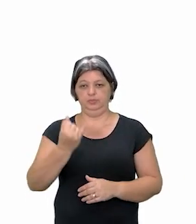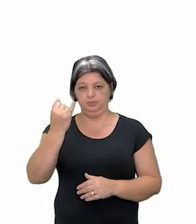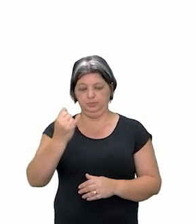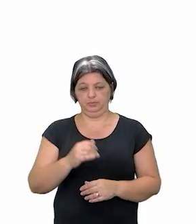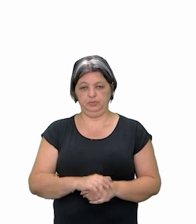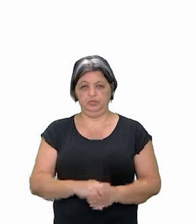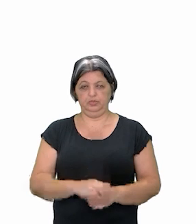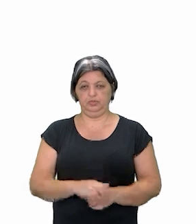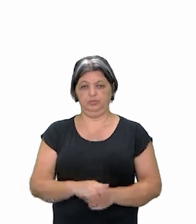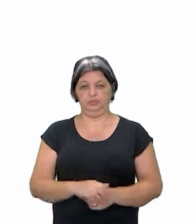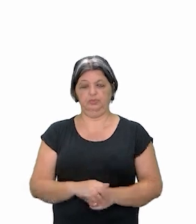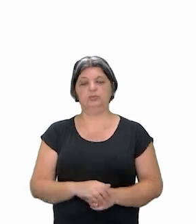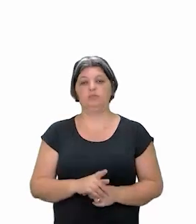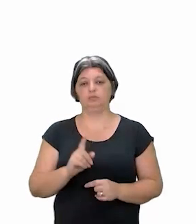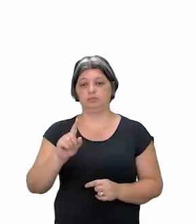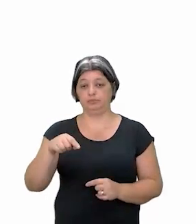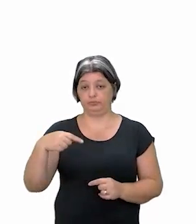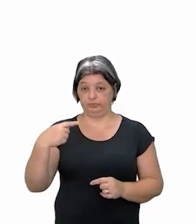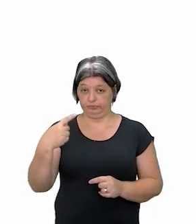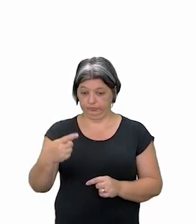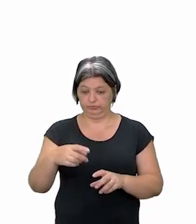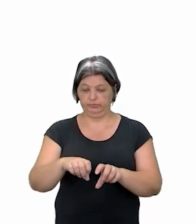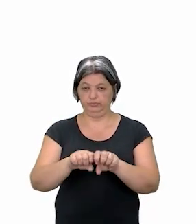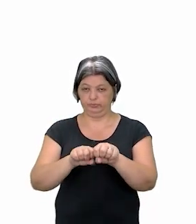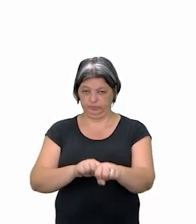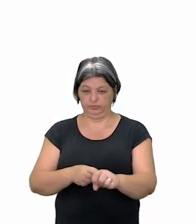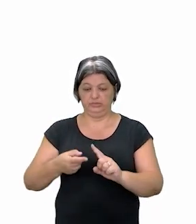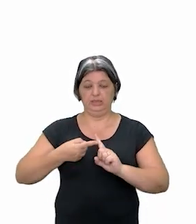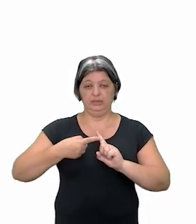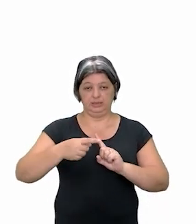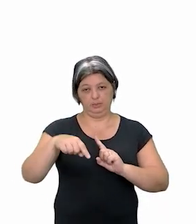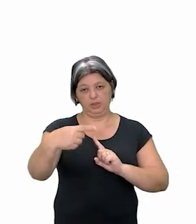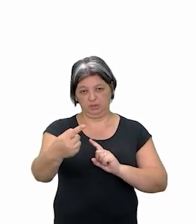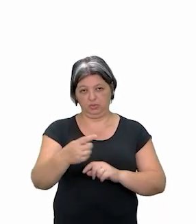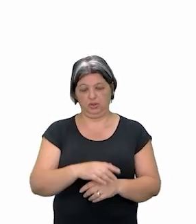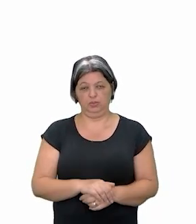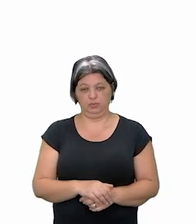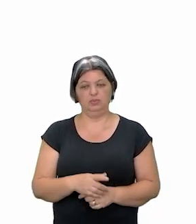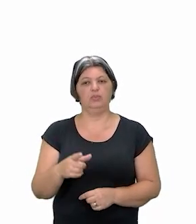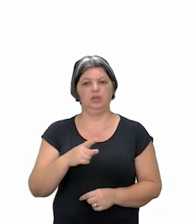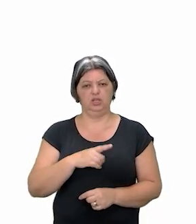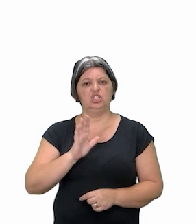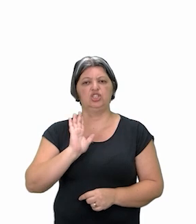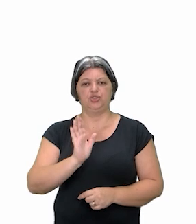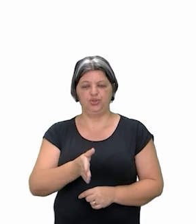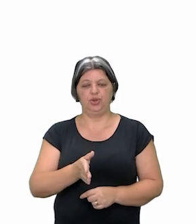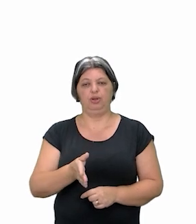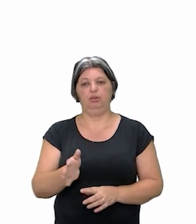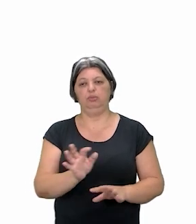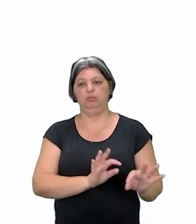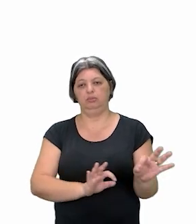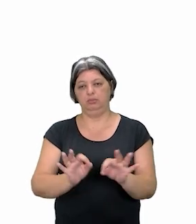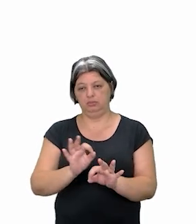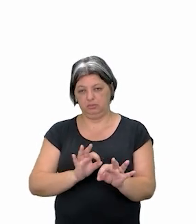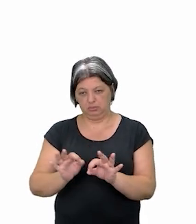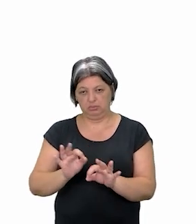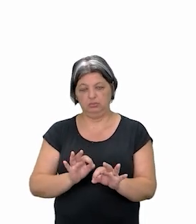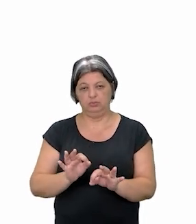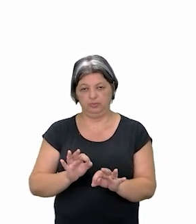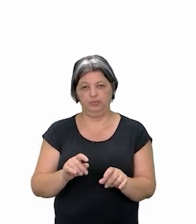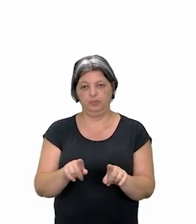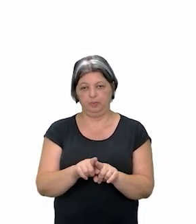essenciais. Então, a partir da nossa próxima formação, a formação da semana que vem, a gente já vai também trabalhar tendo em